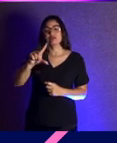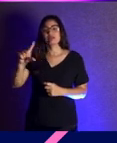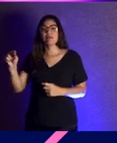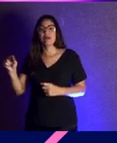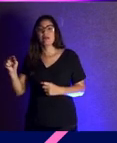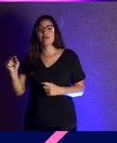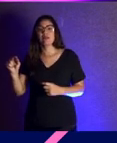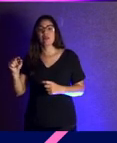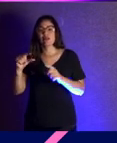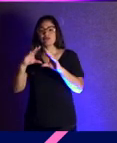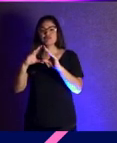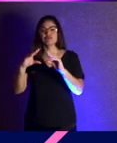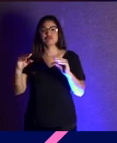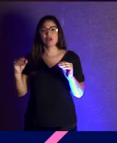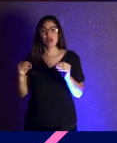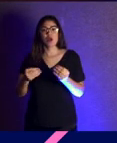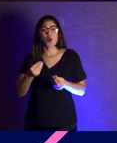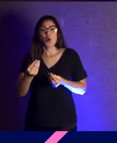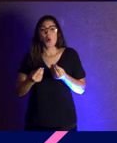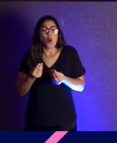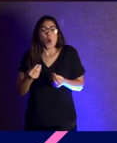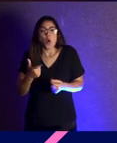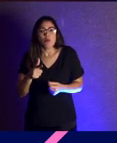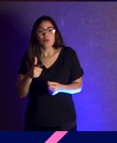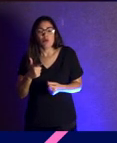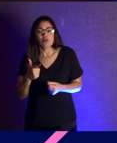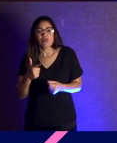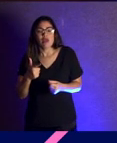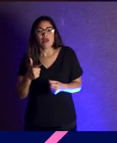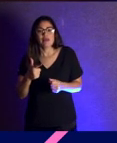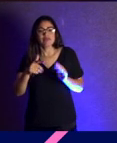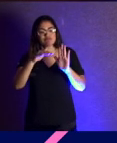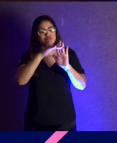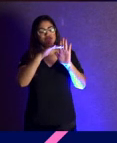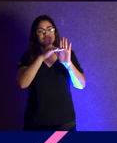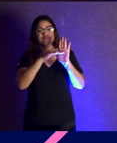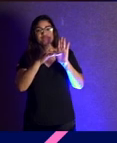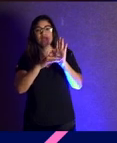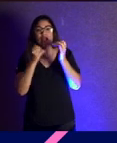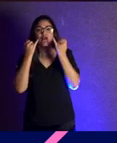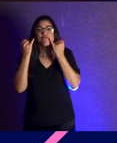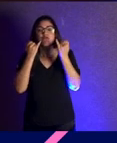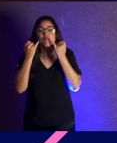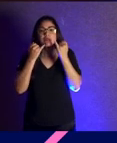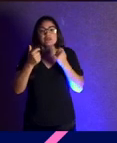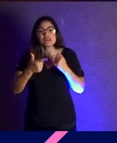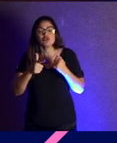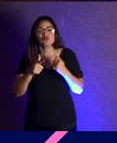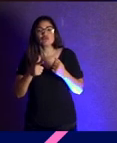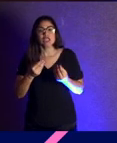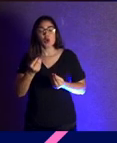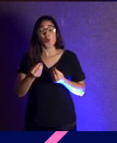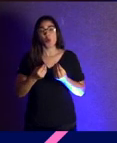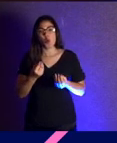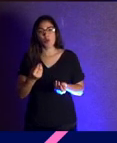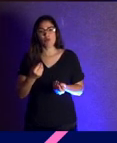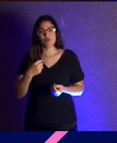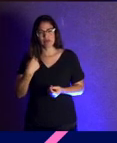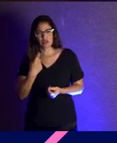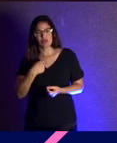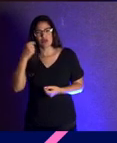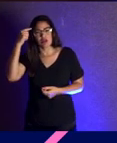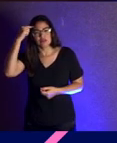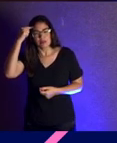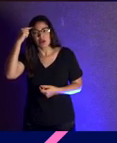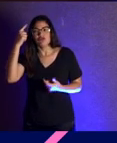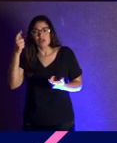não existe um banco de dados de pessoas desaparecidas. E a gente, às vezes, até pode imaginar, principalmente se você é mais velhinho, assim como eu,